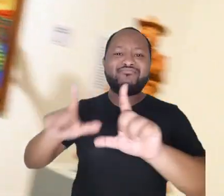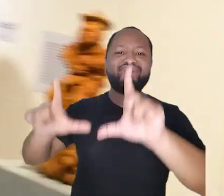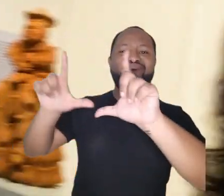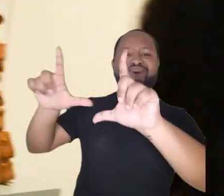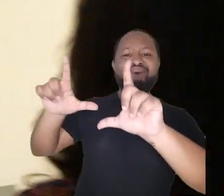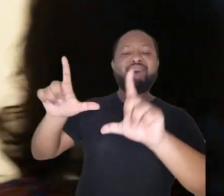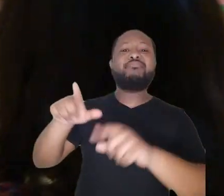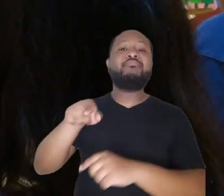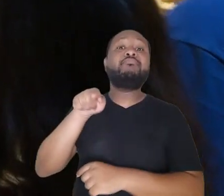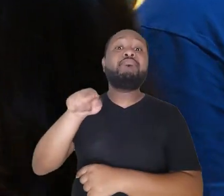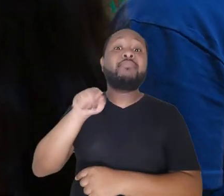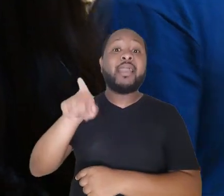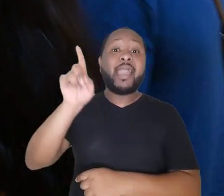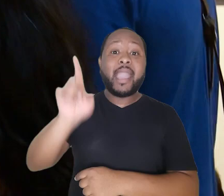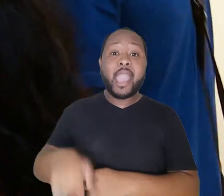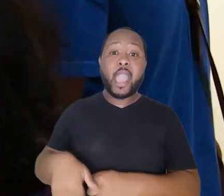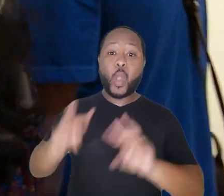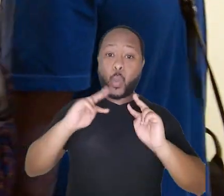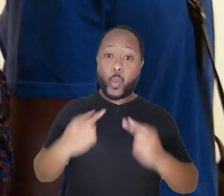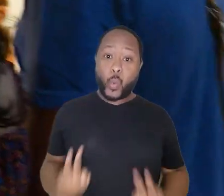A chegada do homem à Terra.